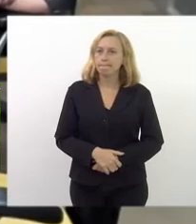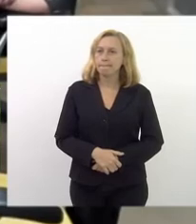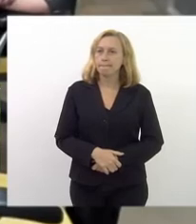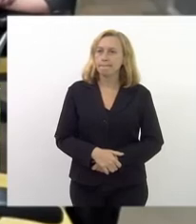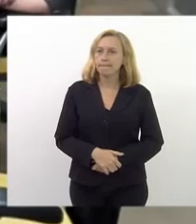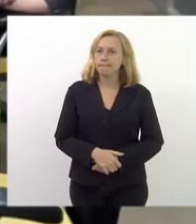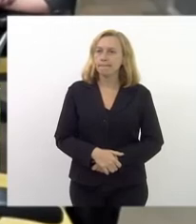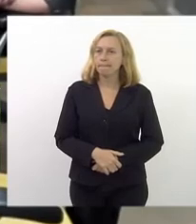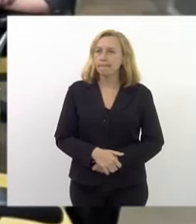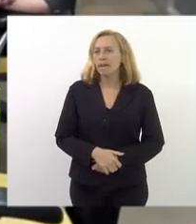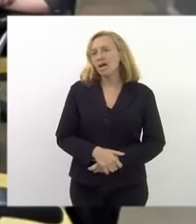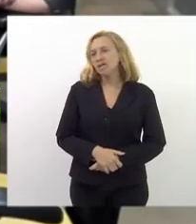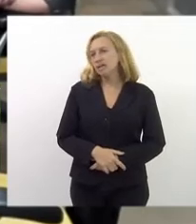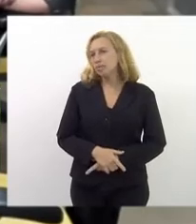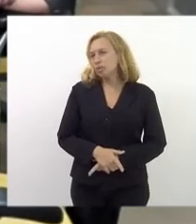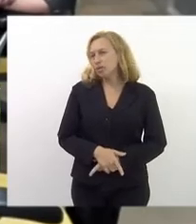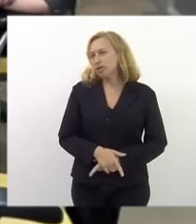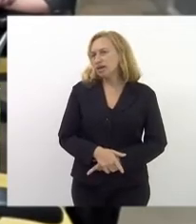Não, está no segundo